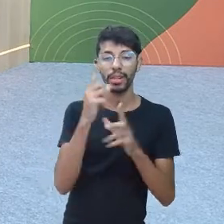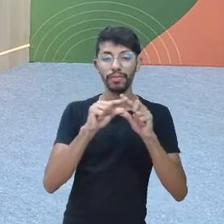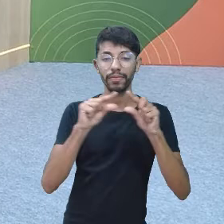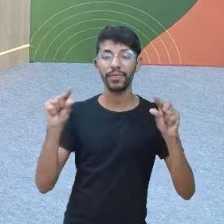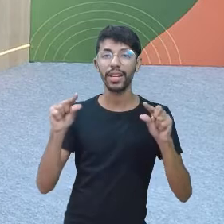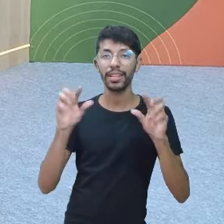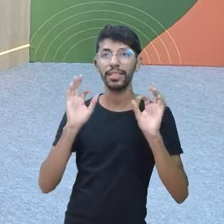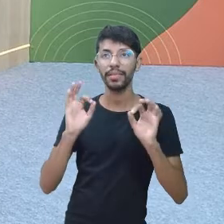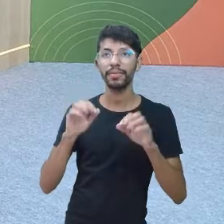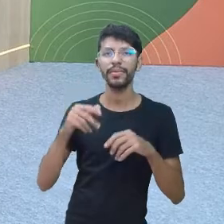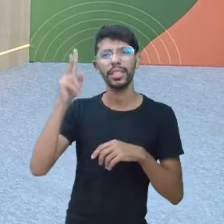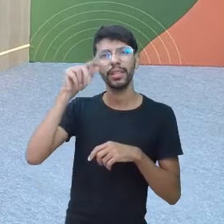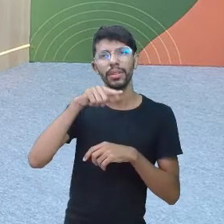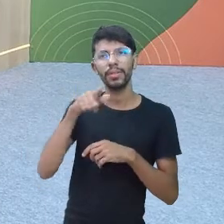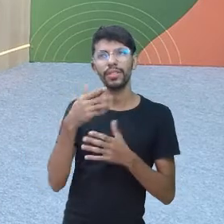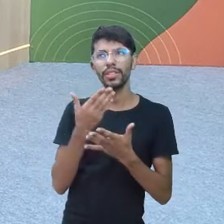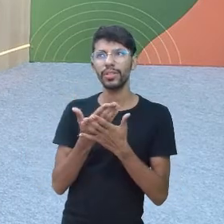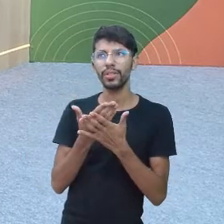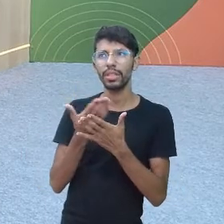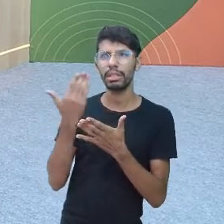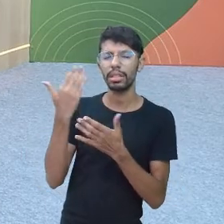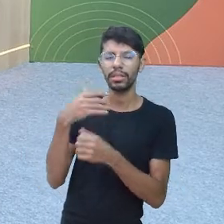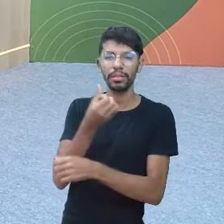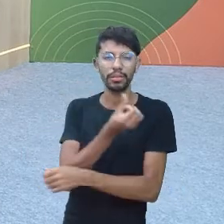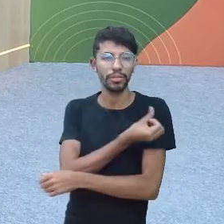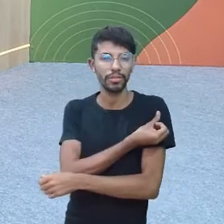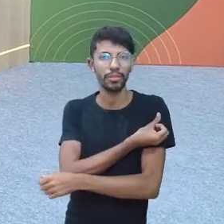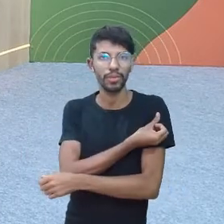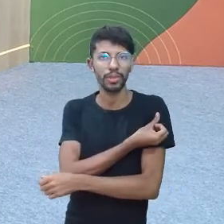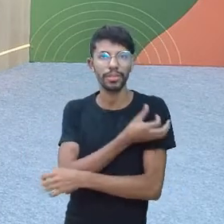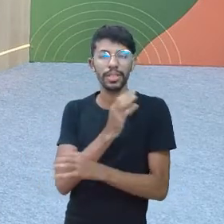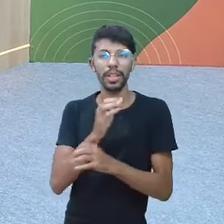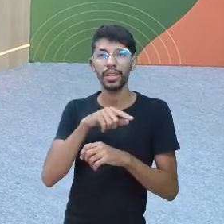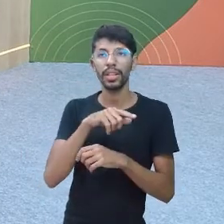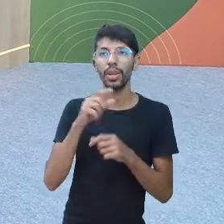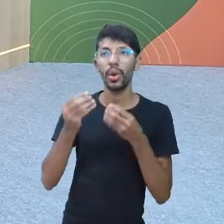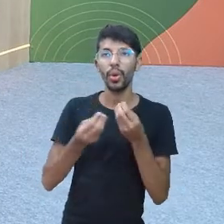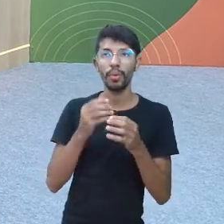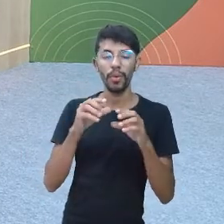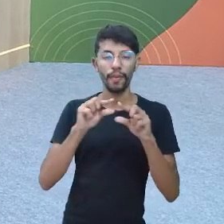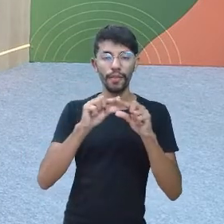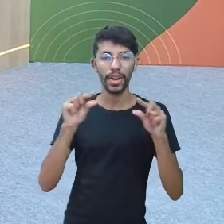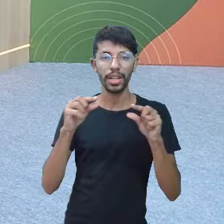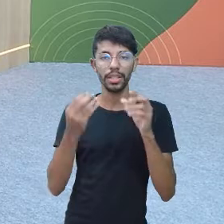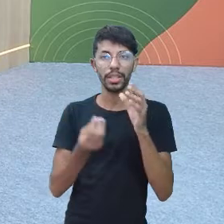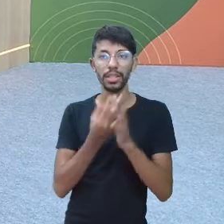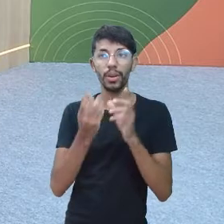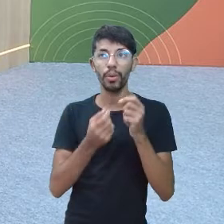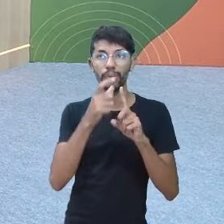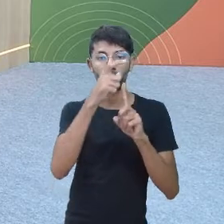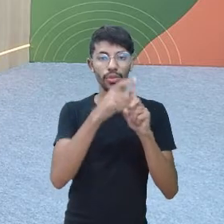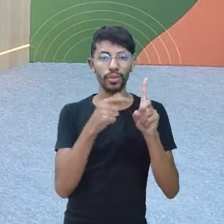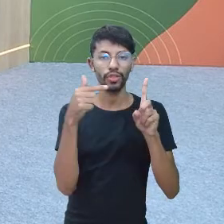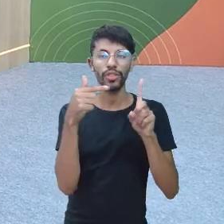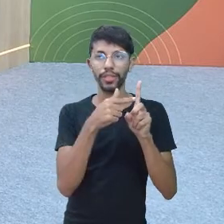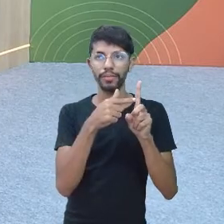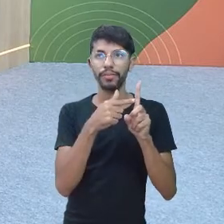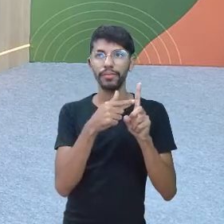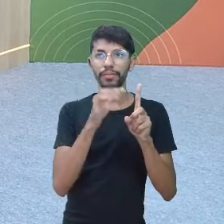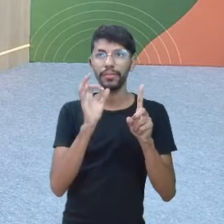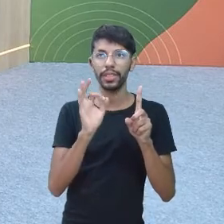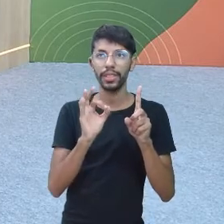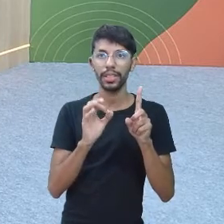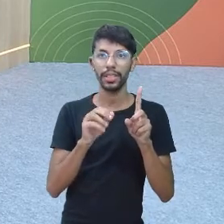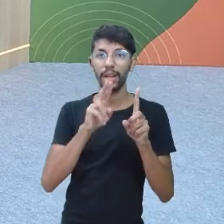Lembra que vocês viram aí lá no 6º ano que a construção da frase se dá assim, o sujeito, que é o nome, vem